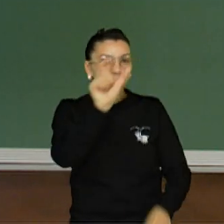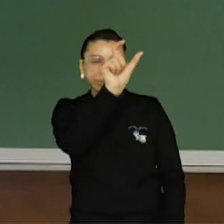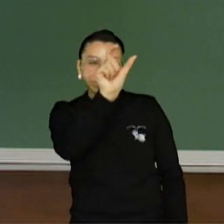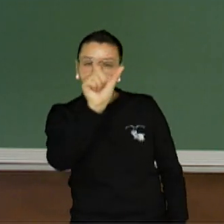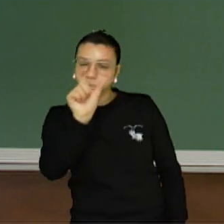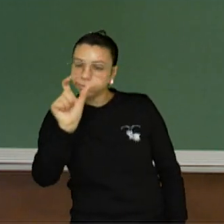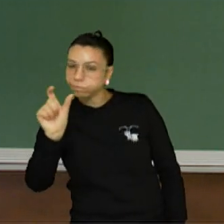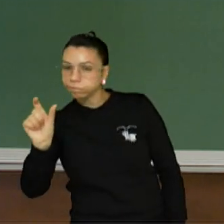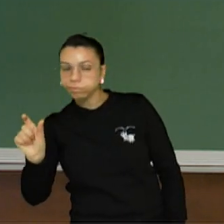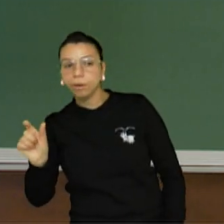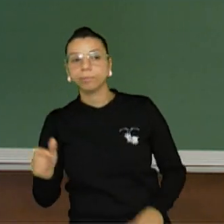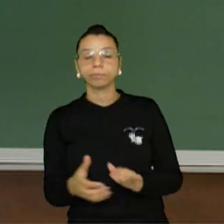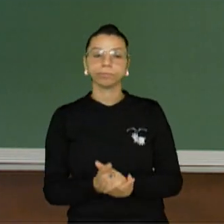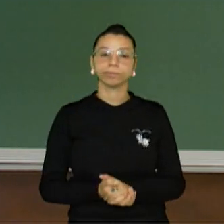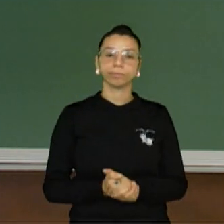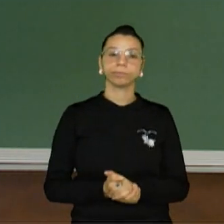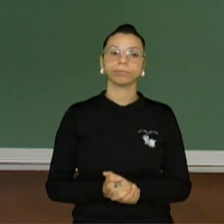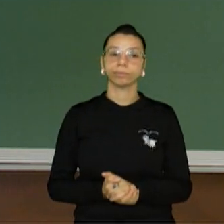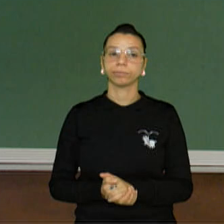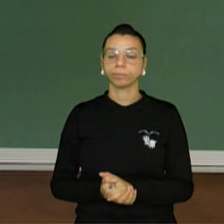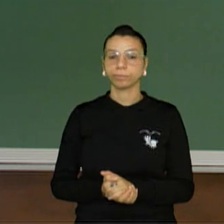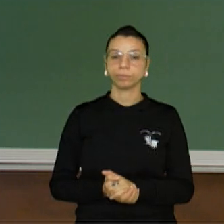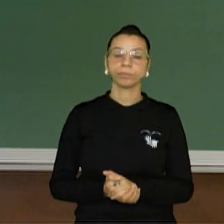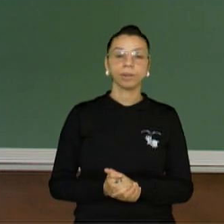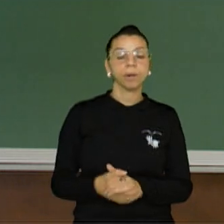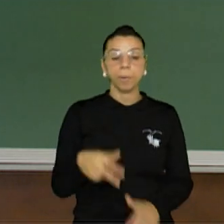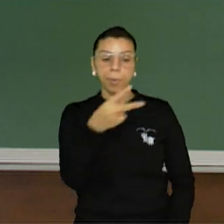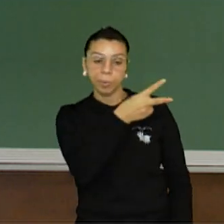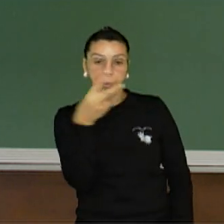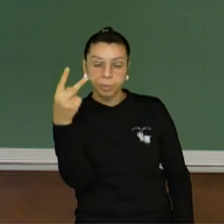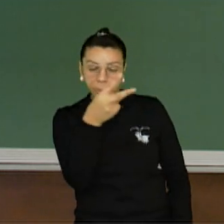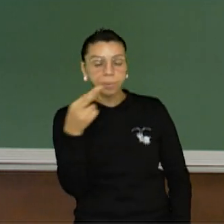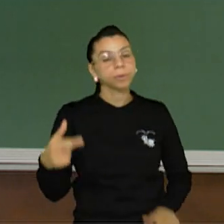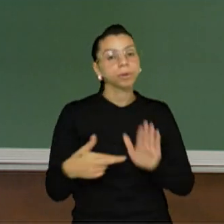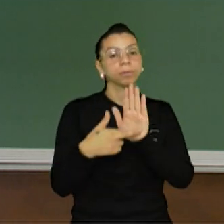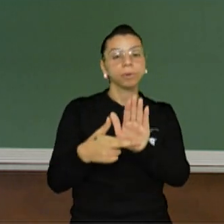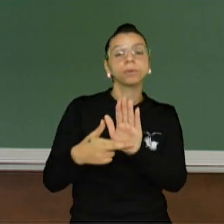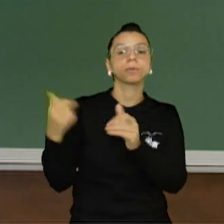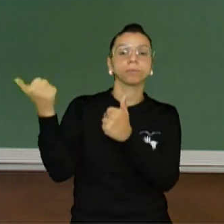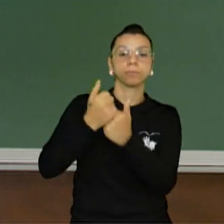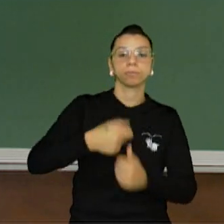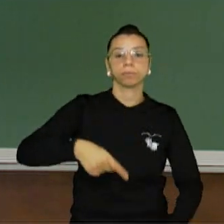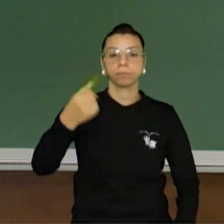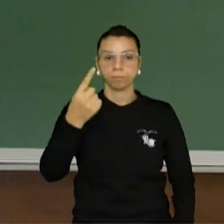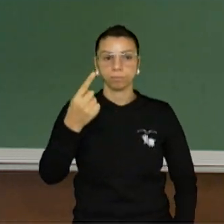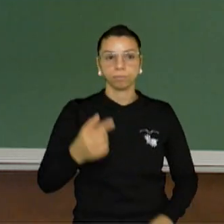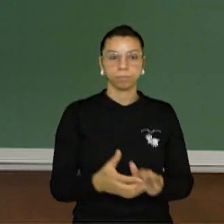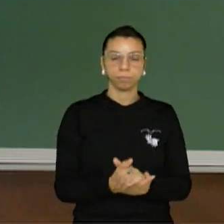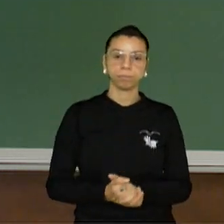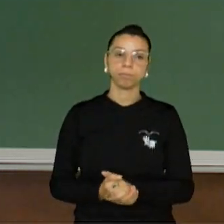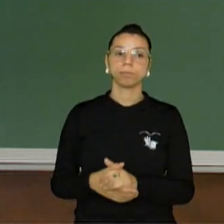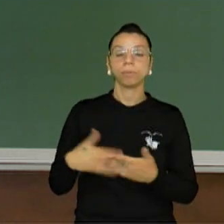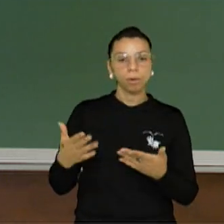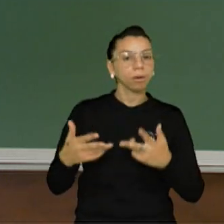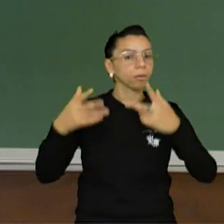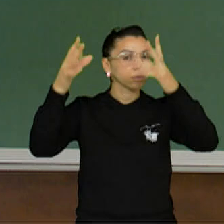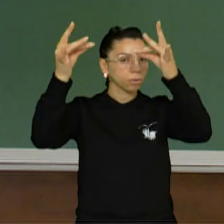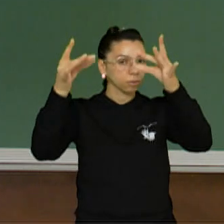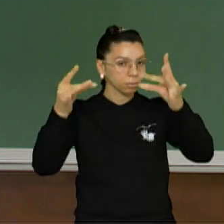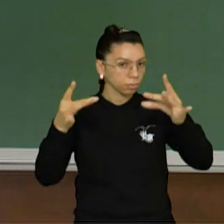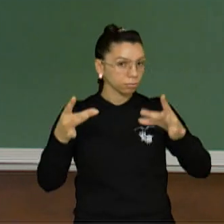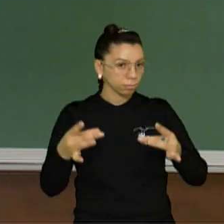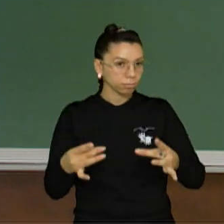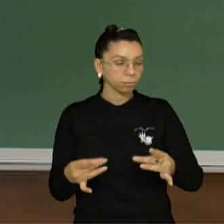aqui, ó. Quando os dois são iguais, a gente representa pelo número 1. Então, até eu repetir, né? Mas agora